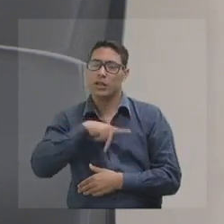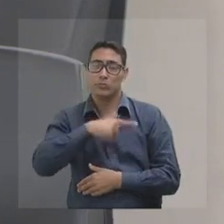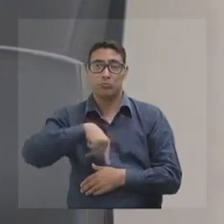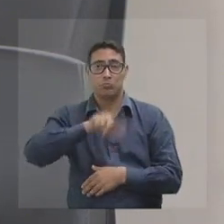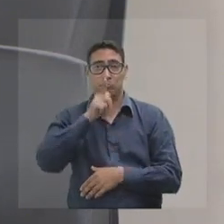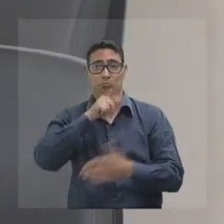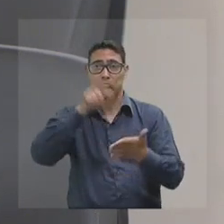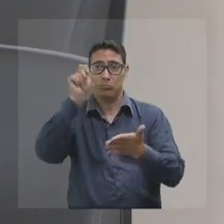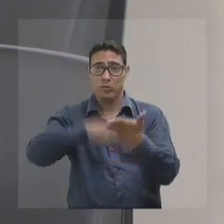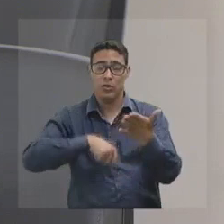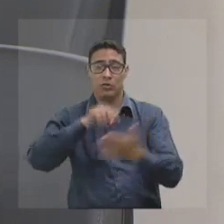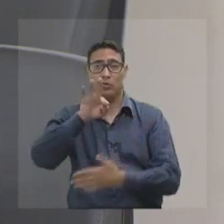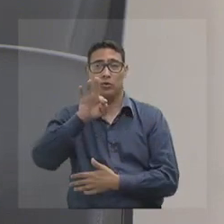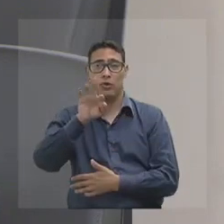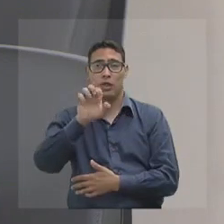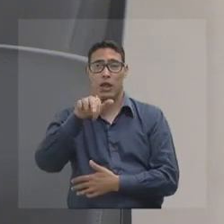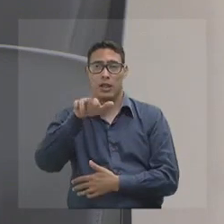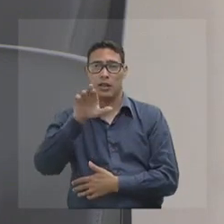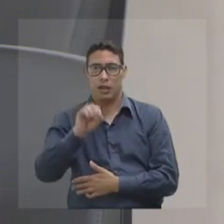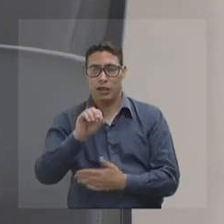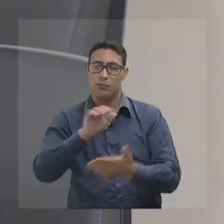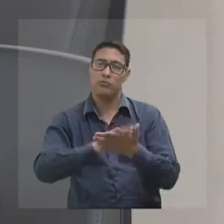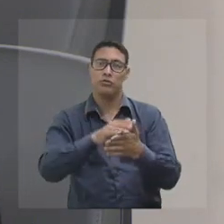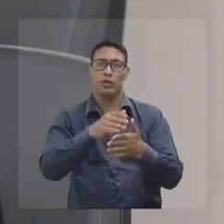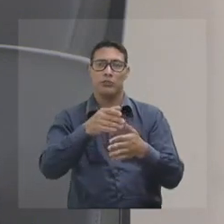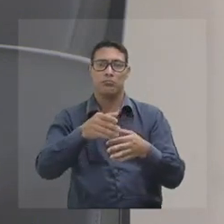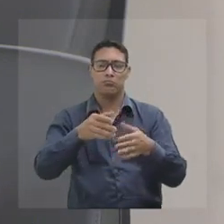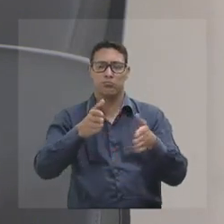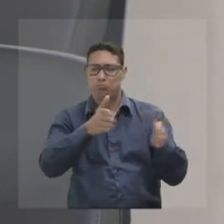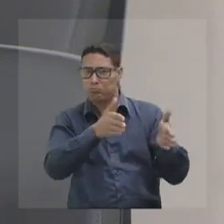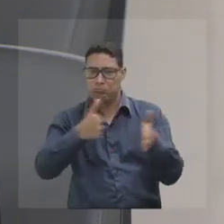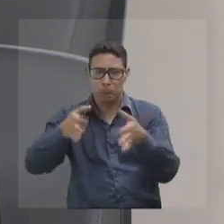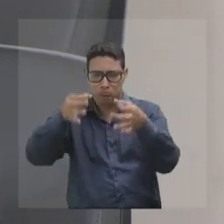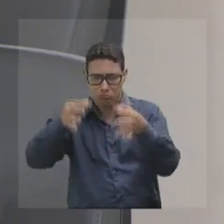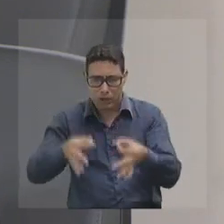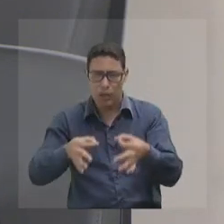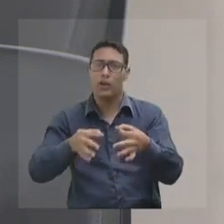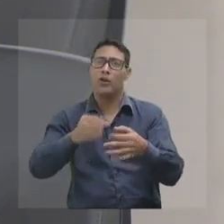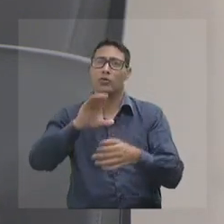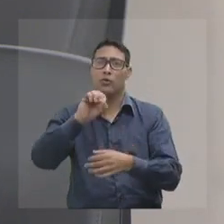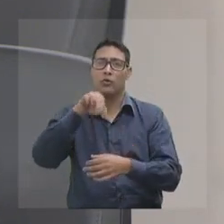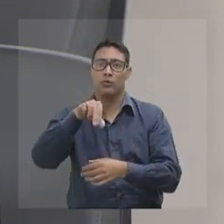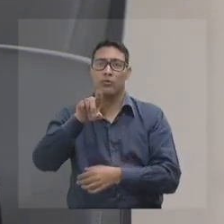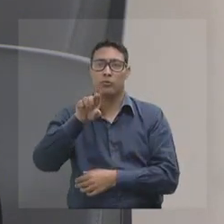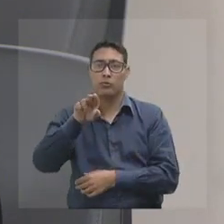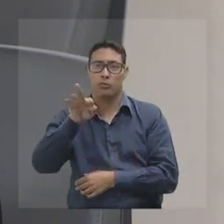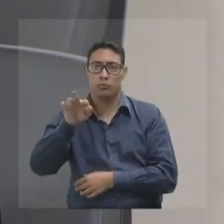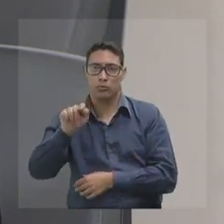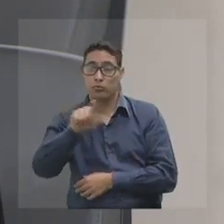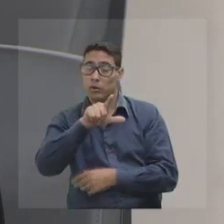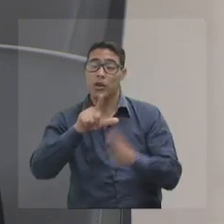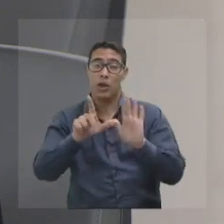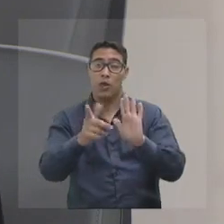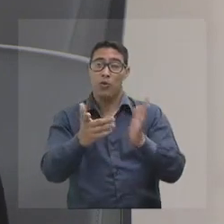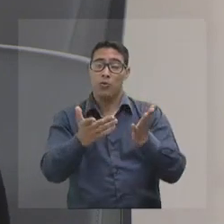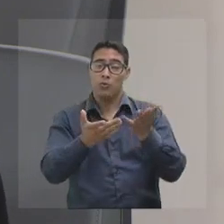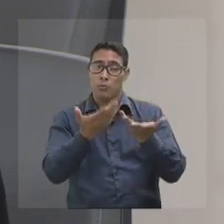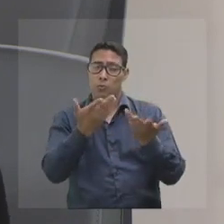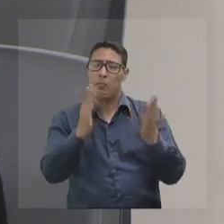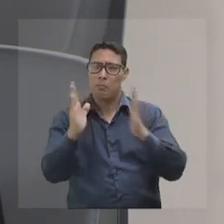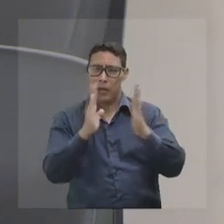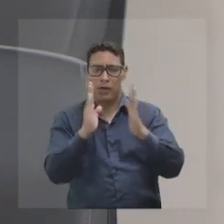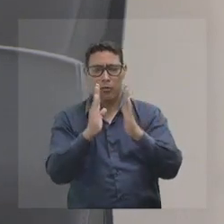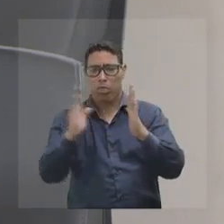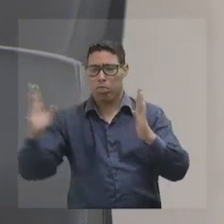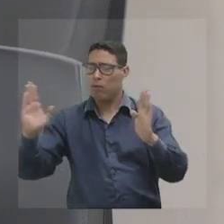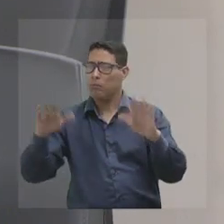temos de ajustamento Conduta a gente primeiro o prazo não foi prorrogado sem ônus a empresa a gente criou